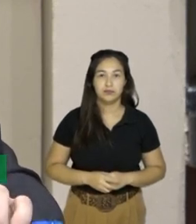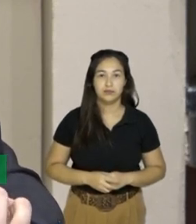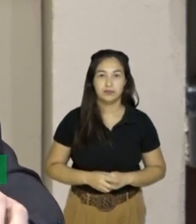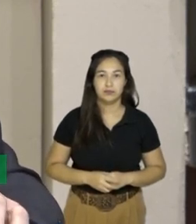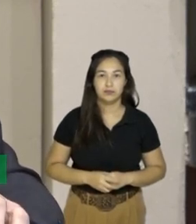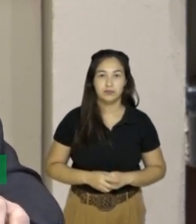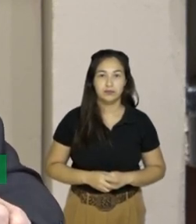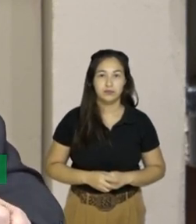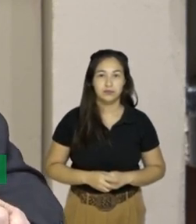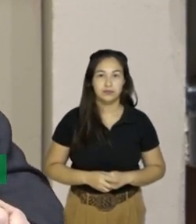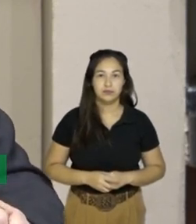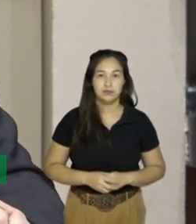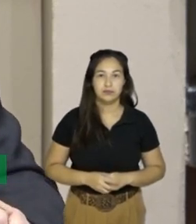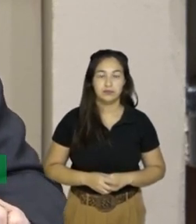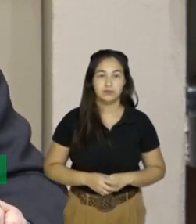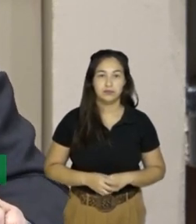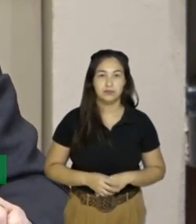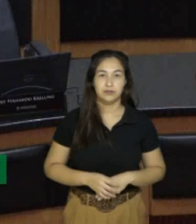Comunicações